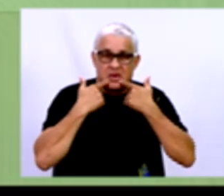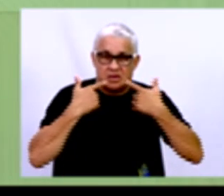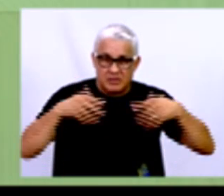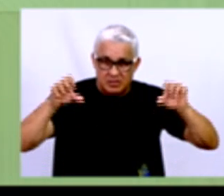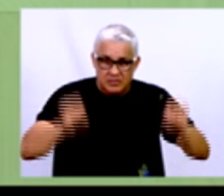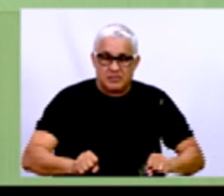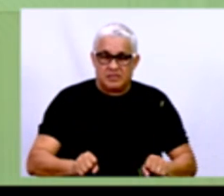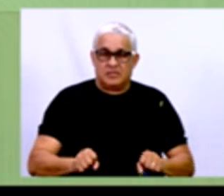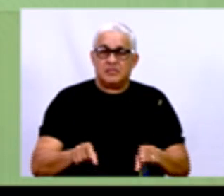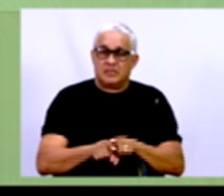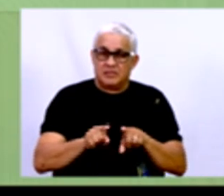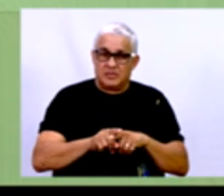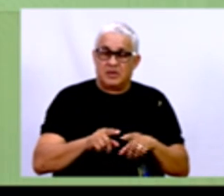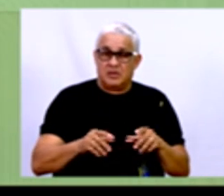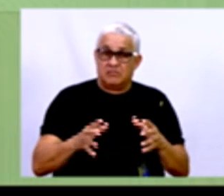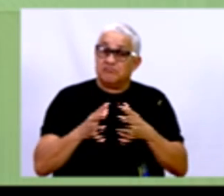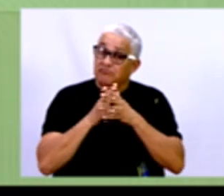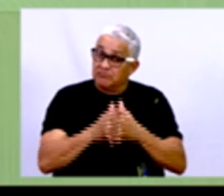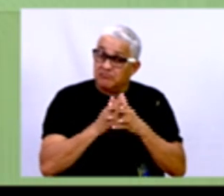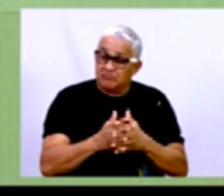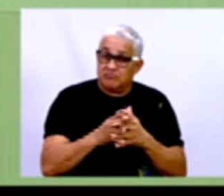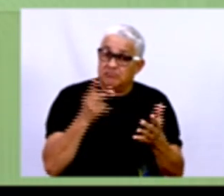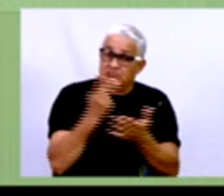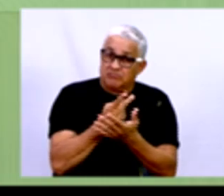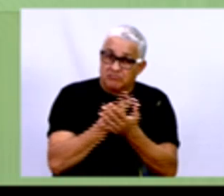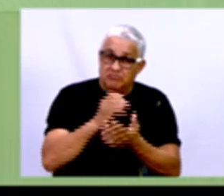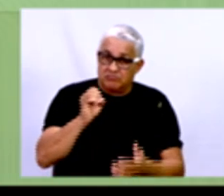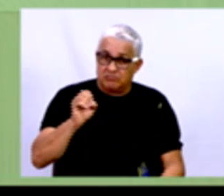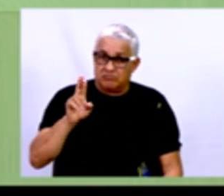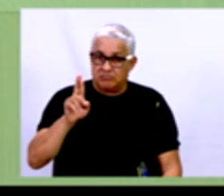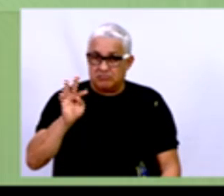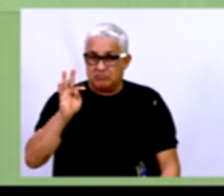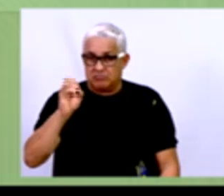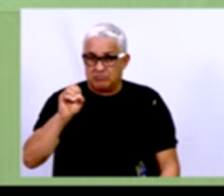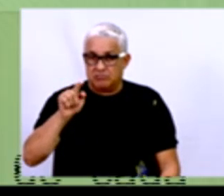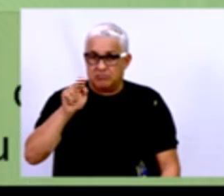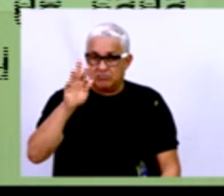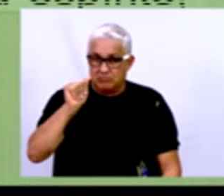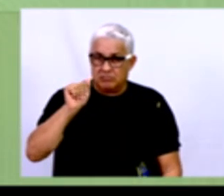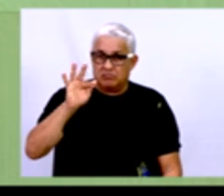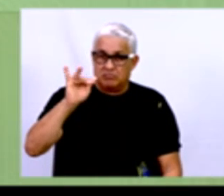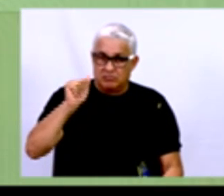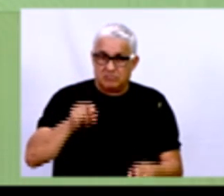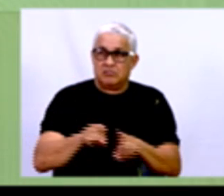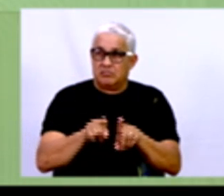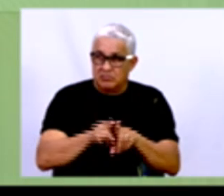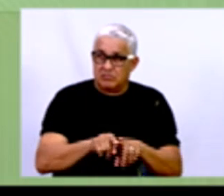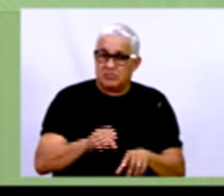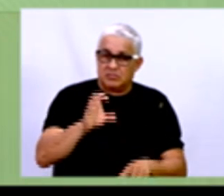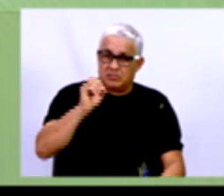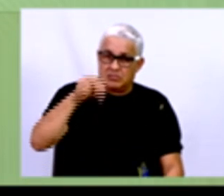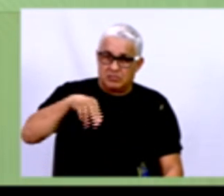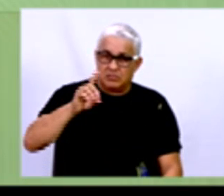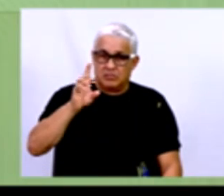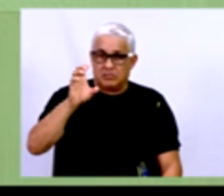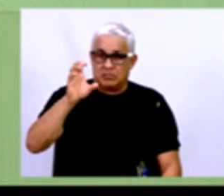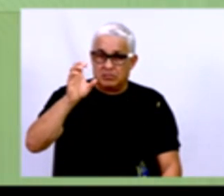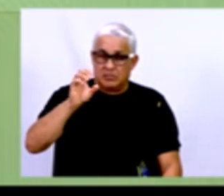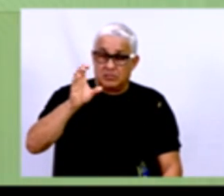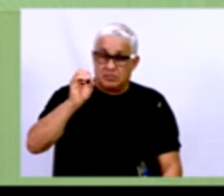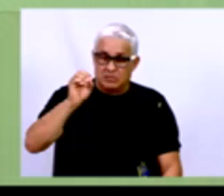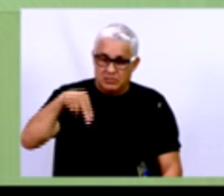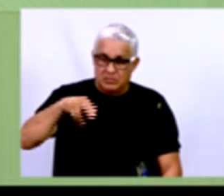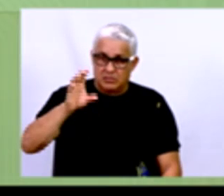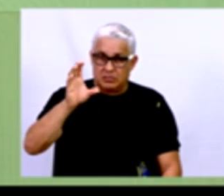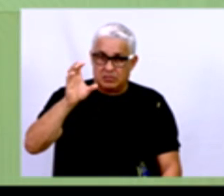de ortografia com concordância ou regência ou erro de português, né, aquilo que eu já mencionei. É preciso